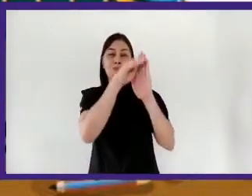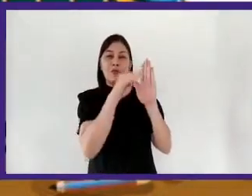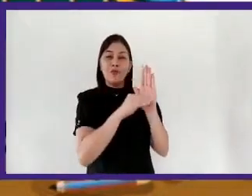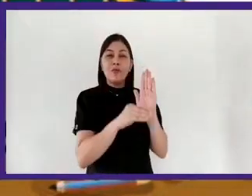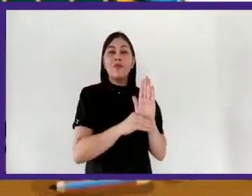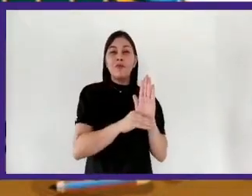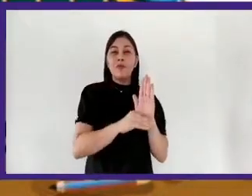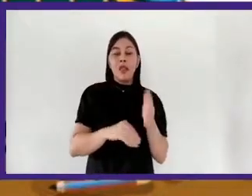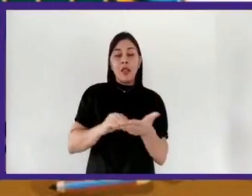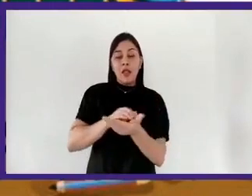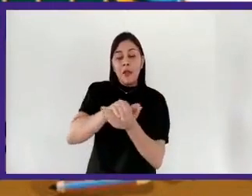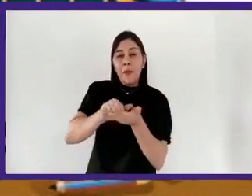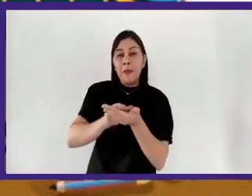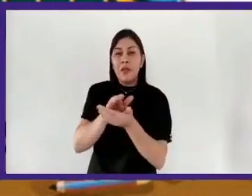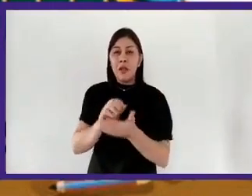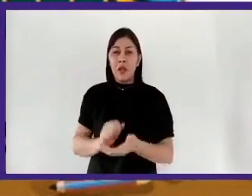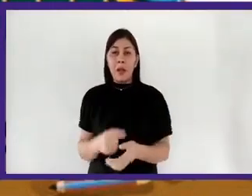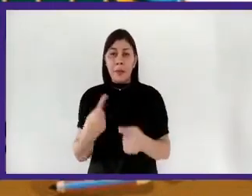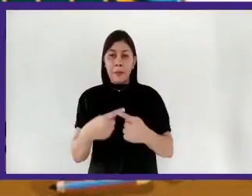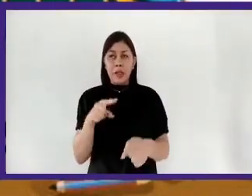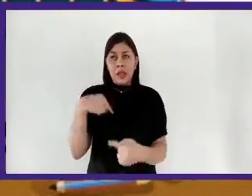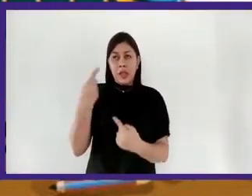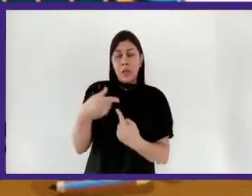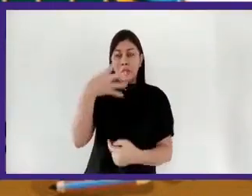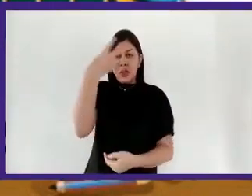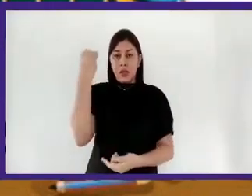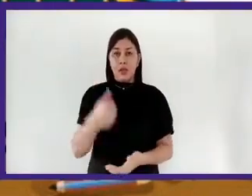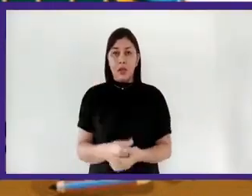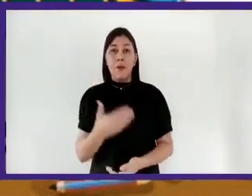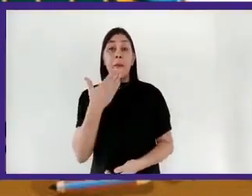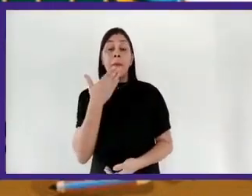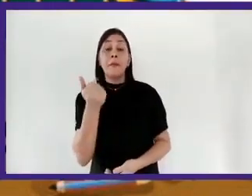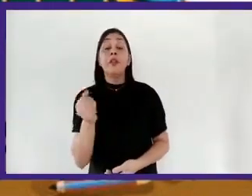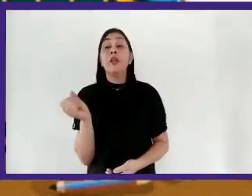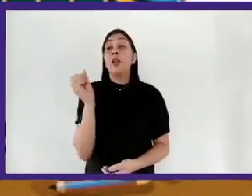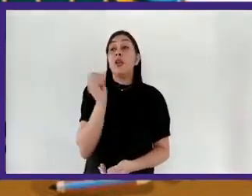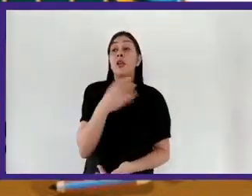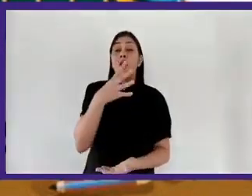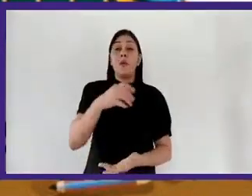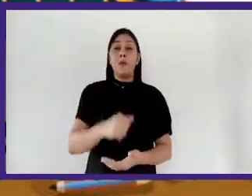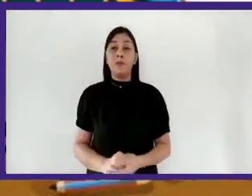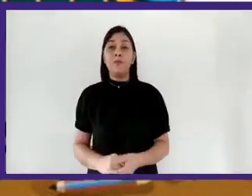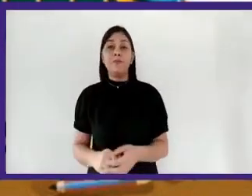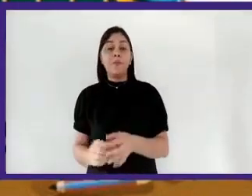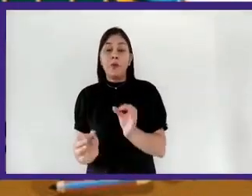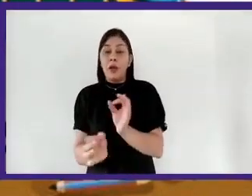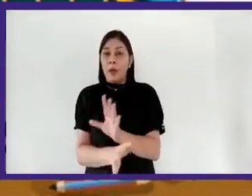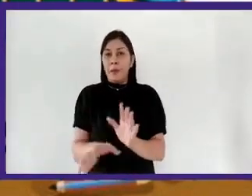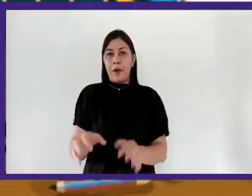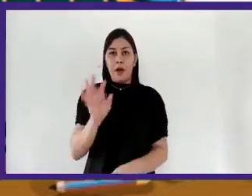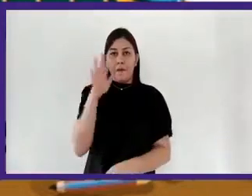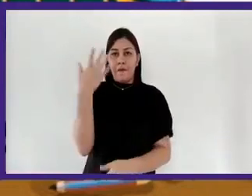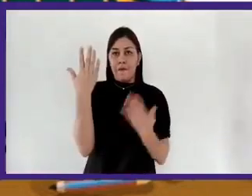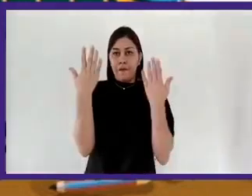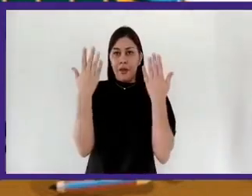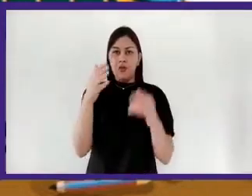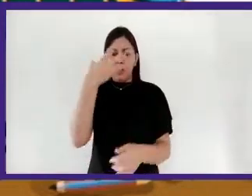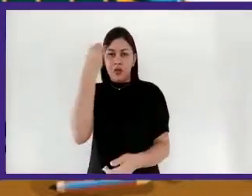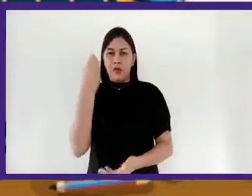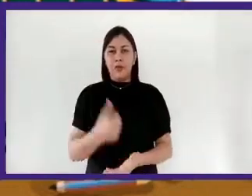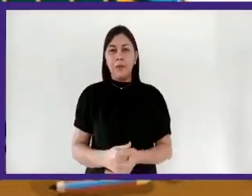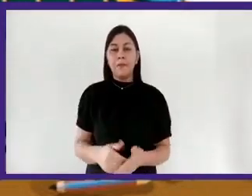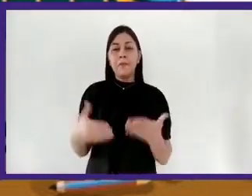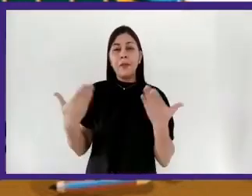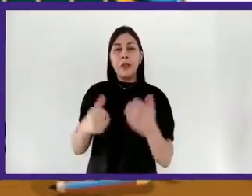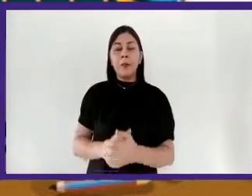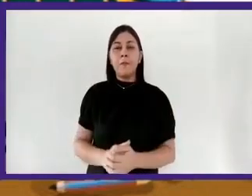do brigadeiro. Para que eu esquecesse no final. Eu pedi logo, nem esperei terminar a festa. Mas sabe o que